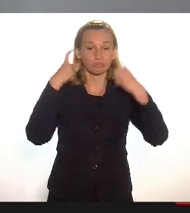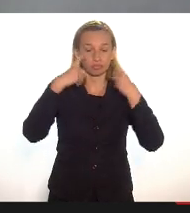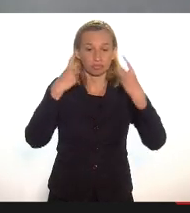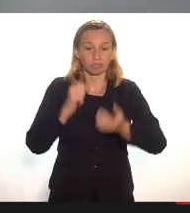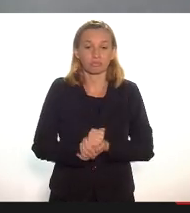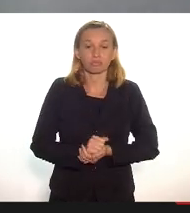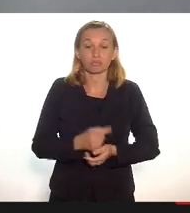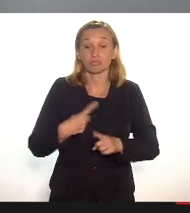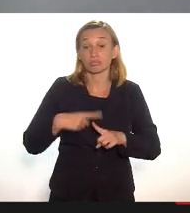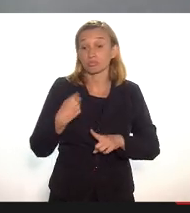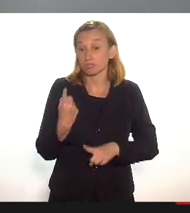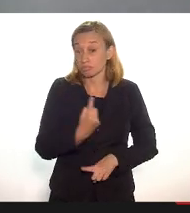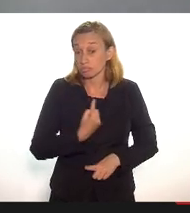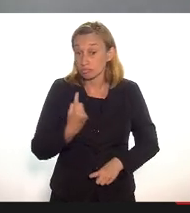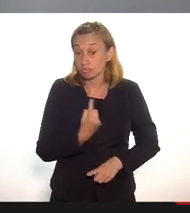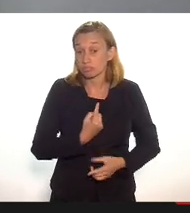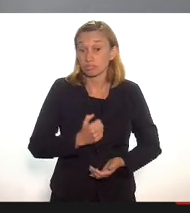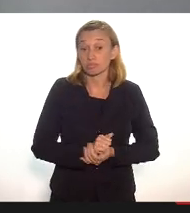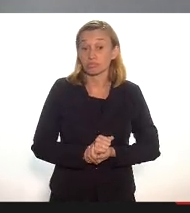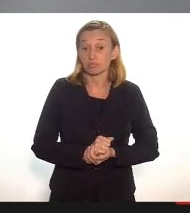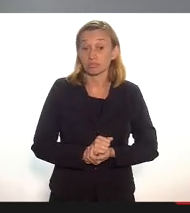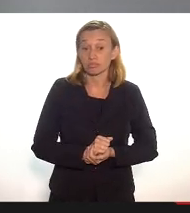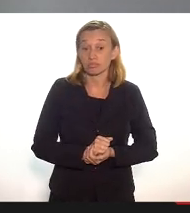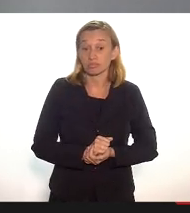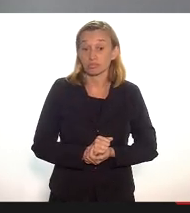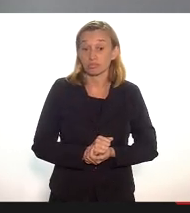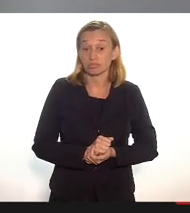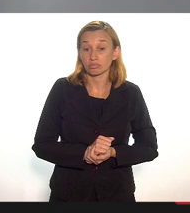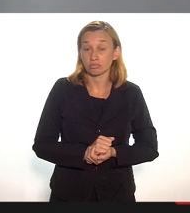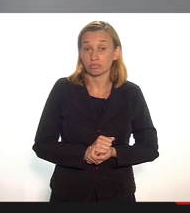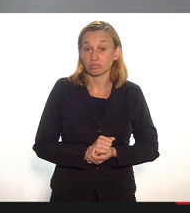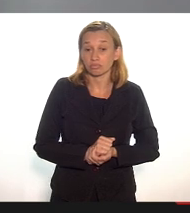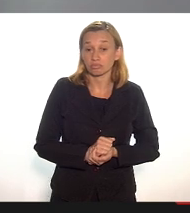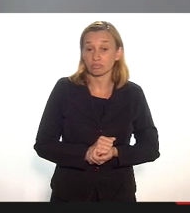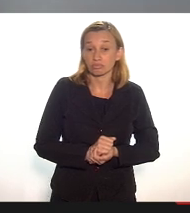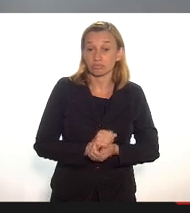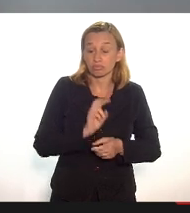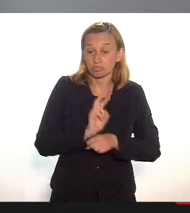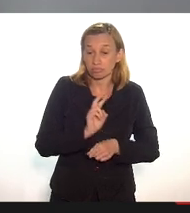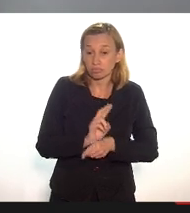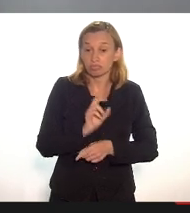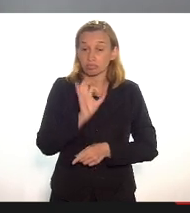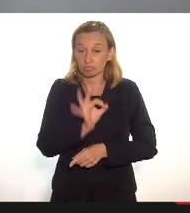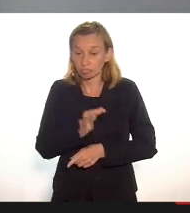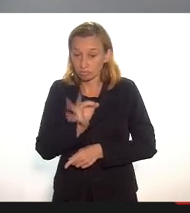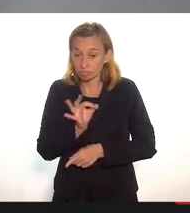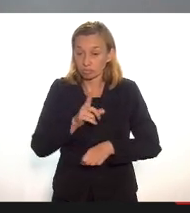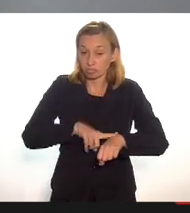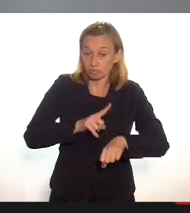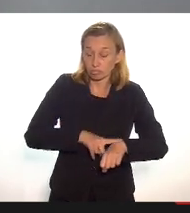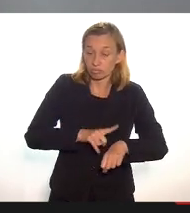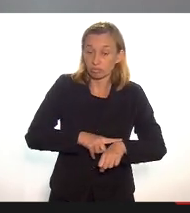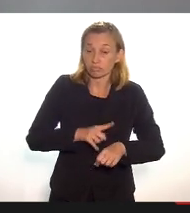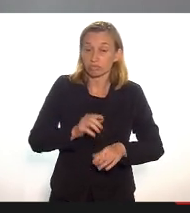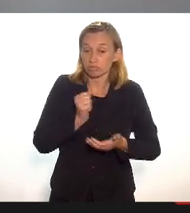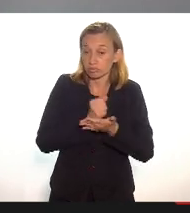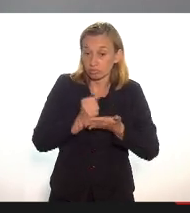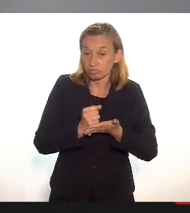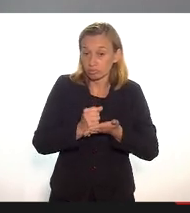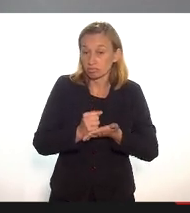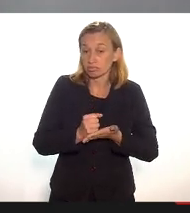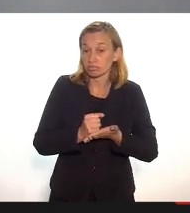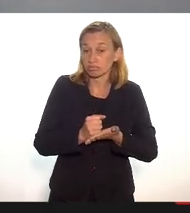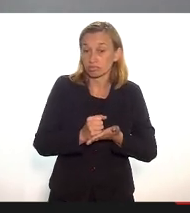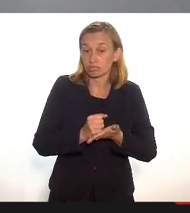porque nós ficamos muito defendendo, e é certo defender isso nesse momento, né, os contratos temporários de